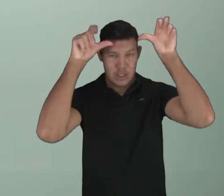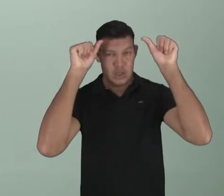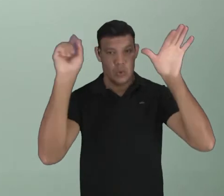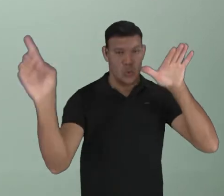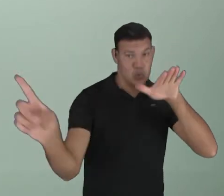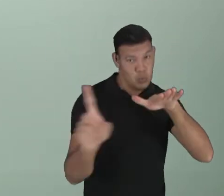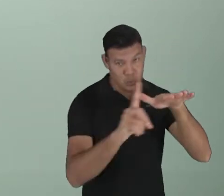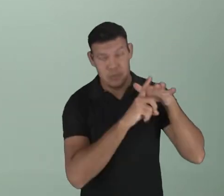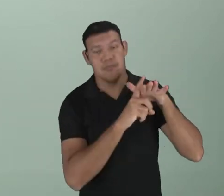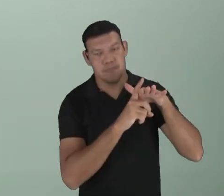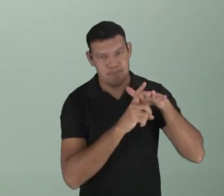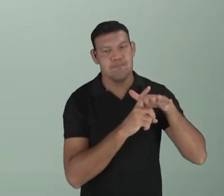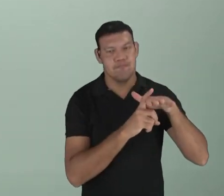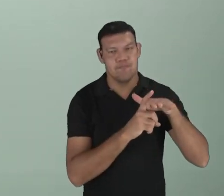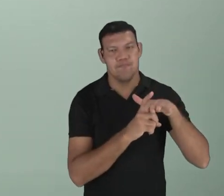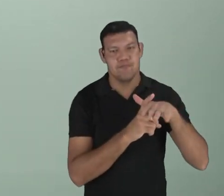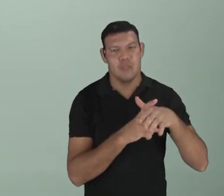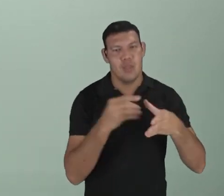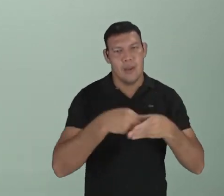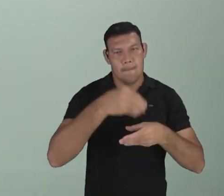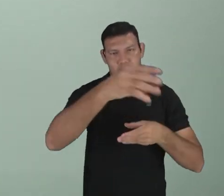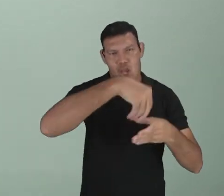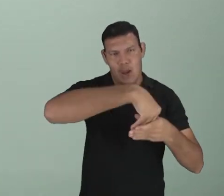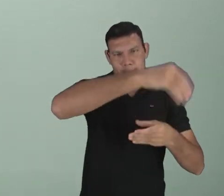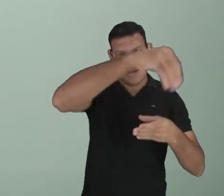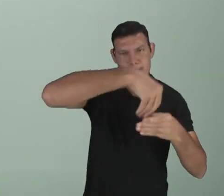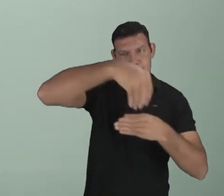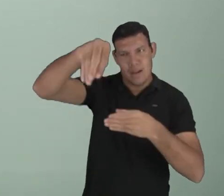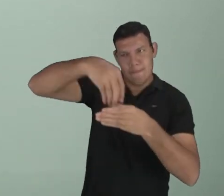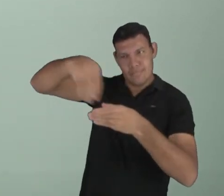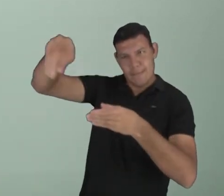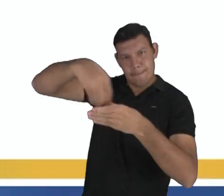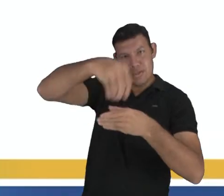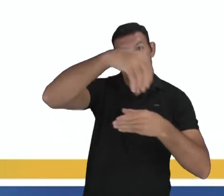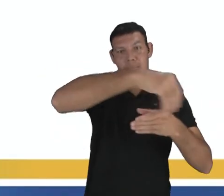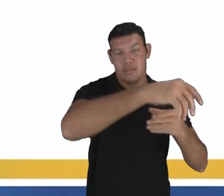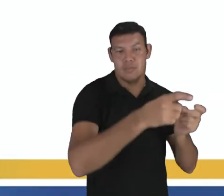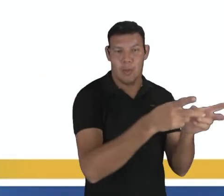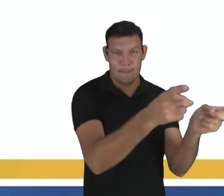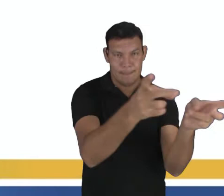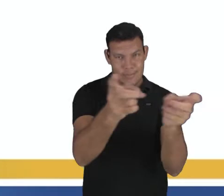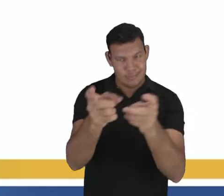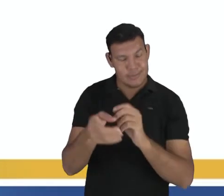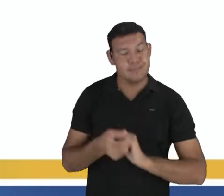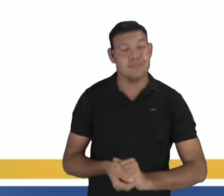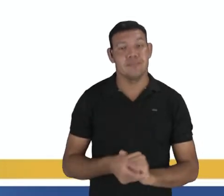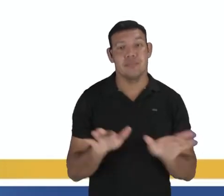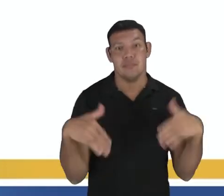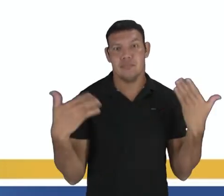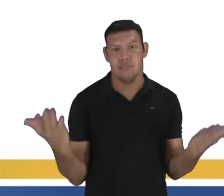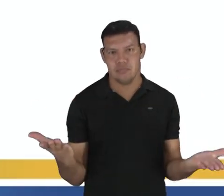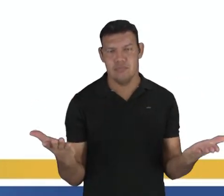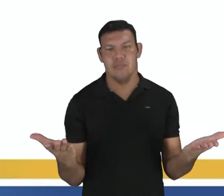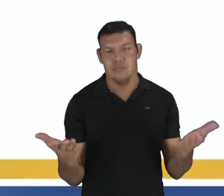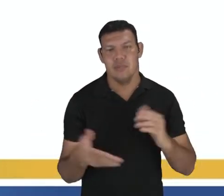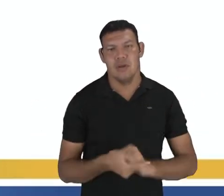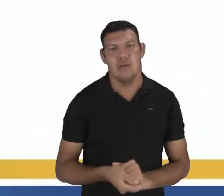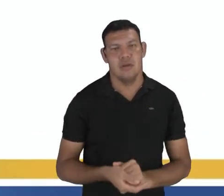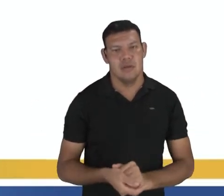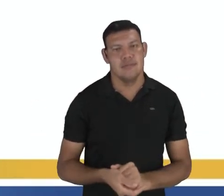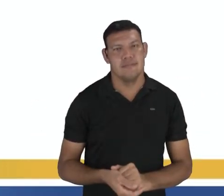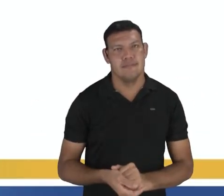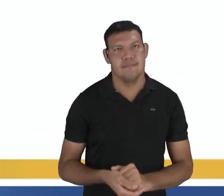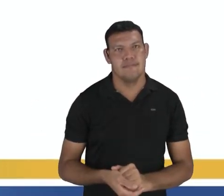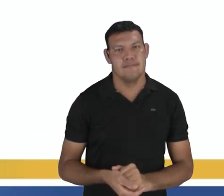nessa corrida pela exportação da borracha, tá? E aí a gente tem, né, esse